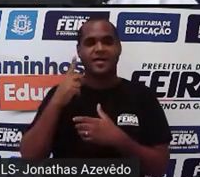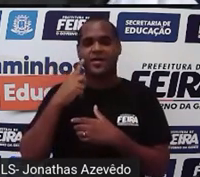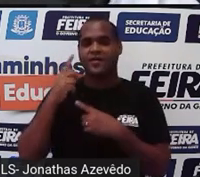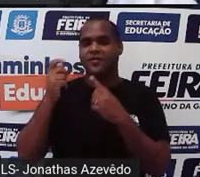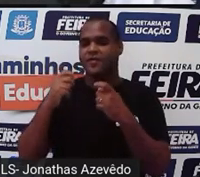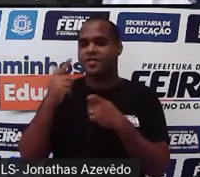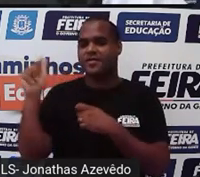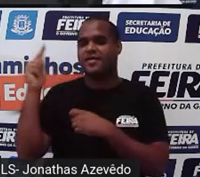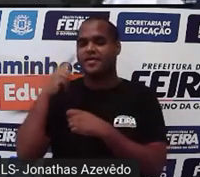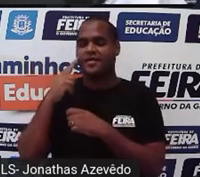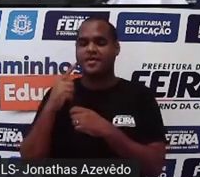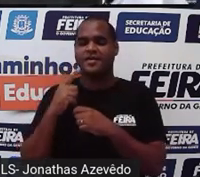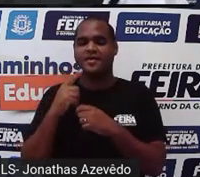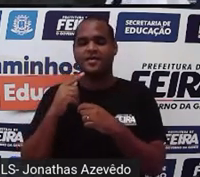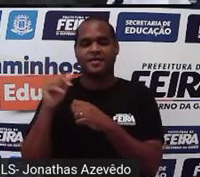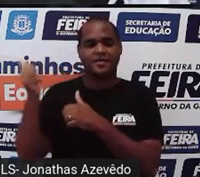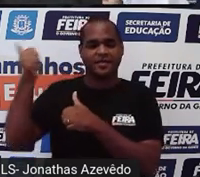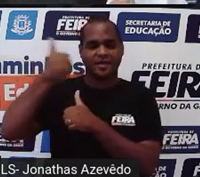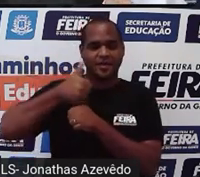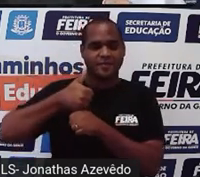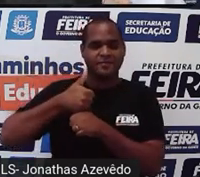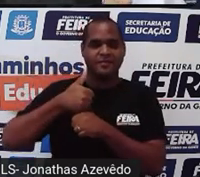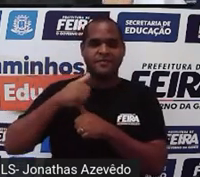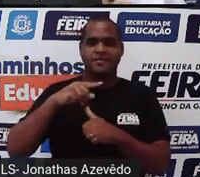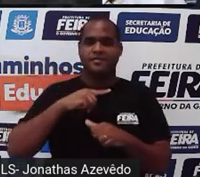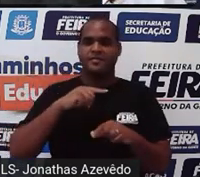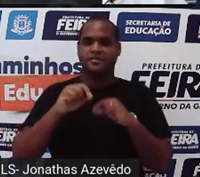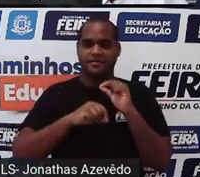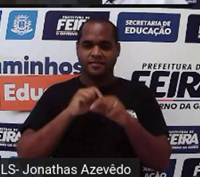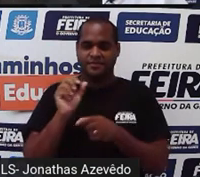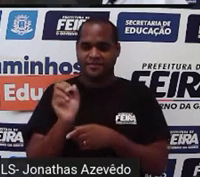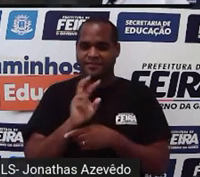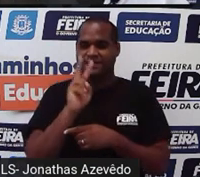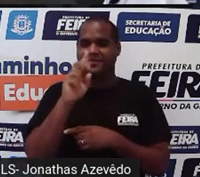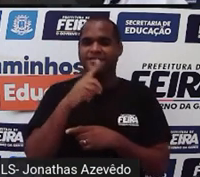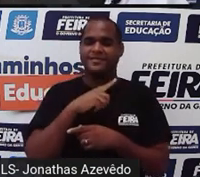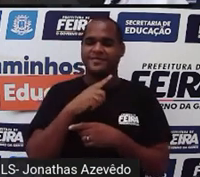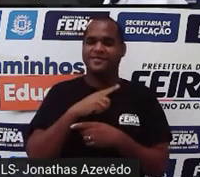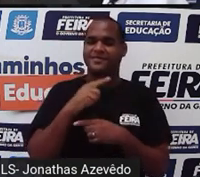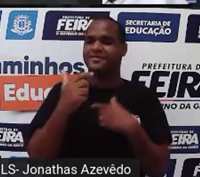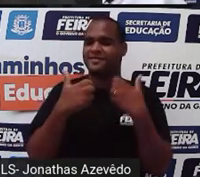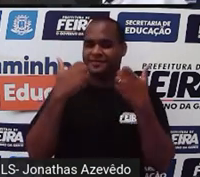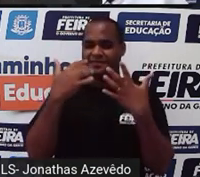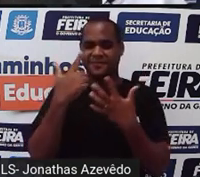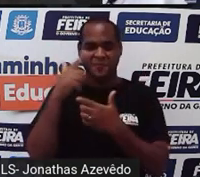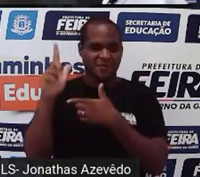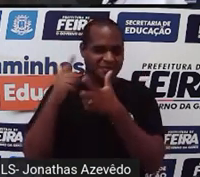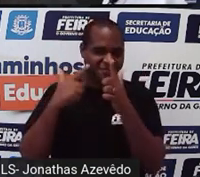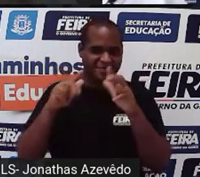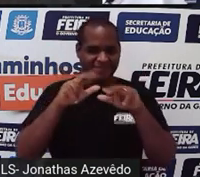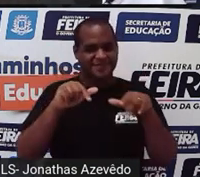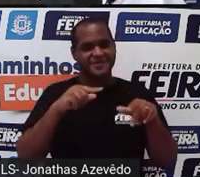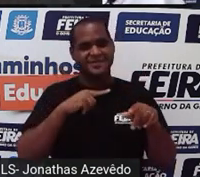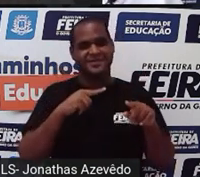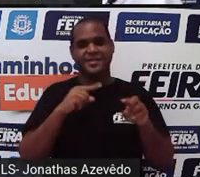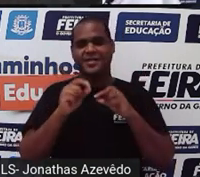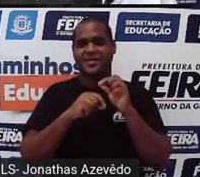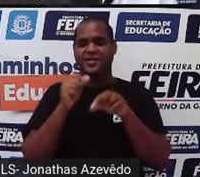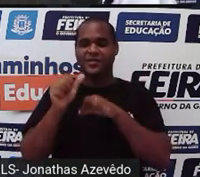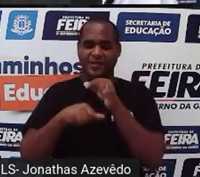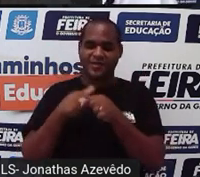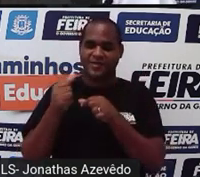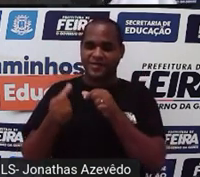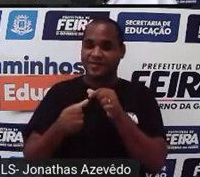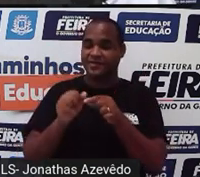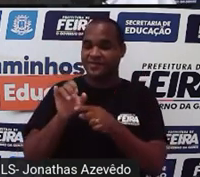volto a fazer outra substituição eu pego esse valor de y e escolha uma das equações que estão ali e troca um Y por